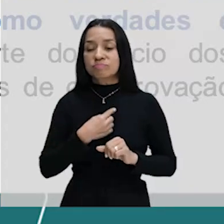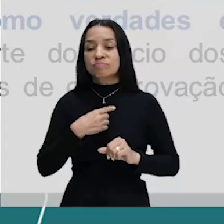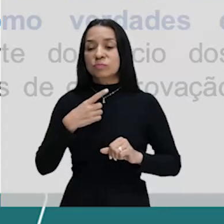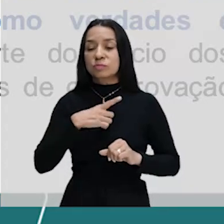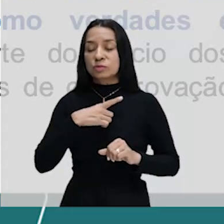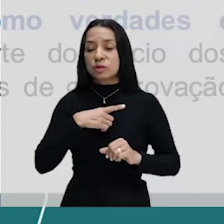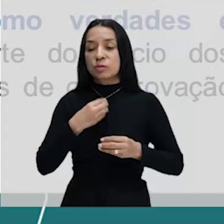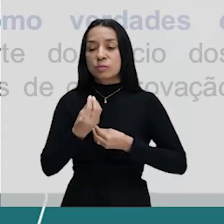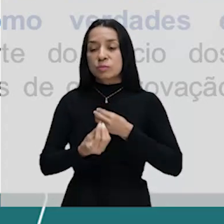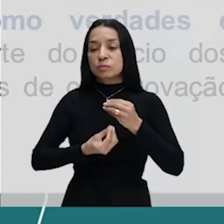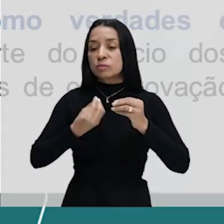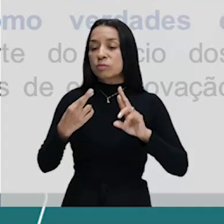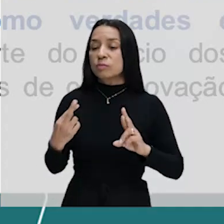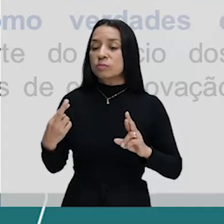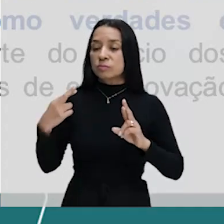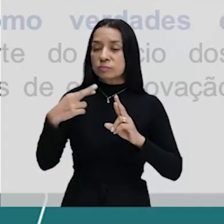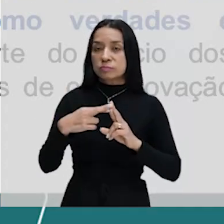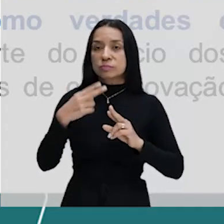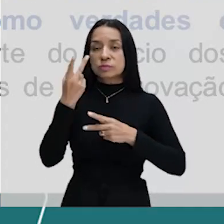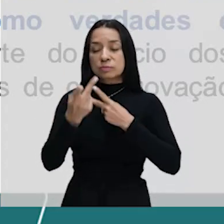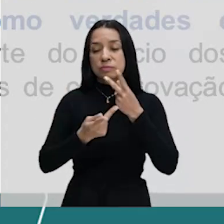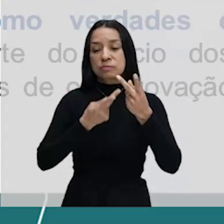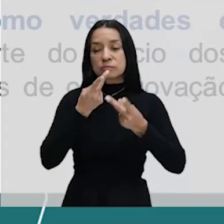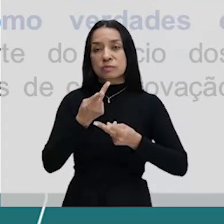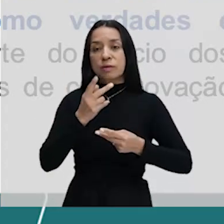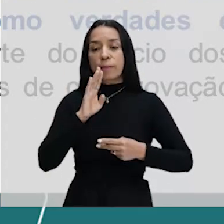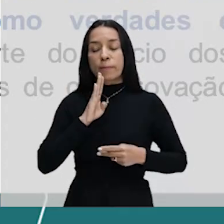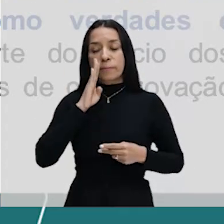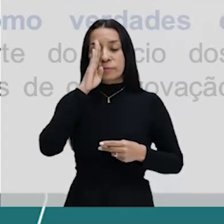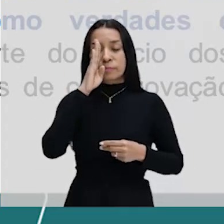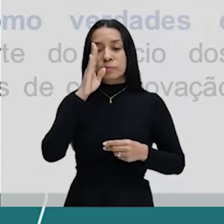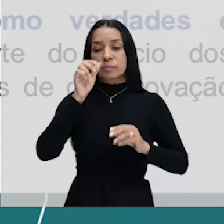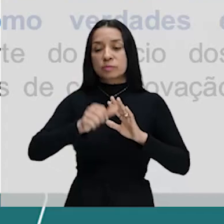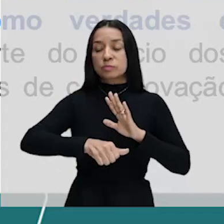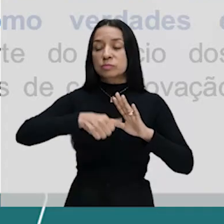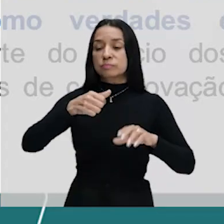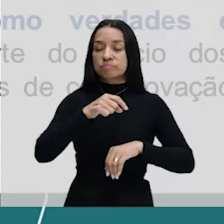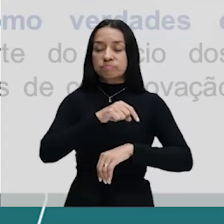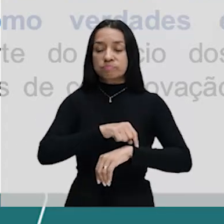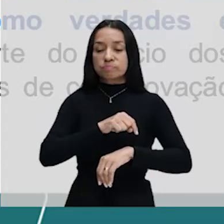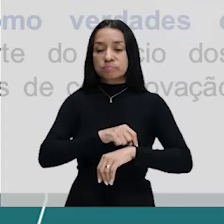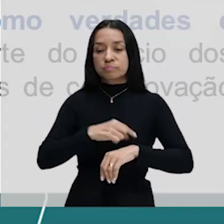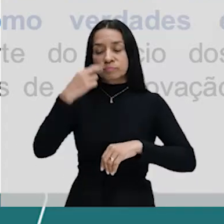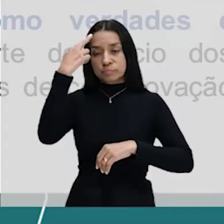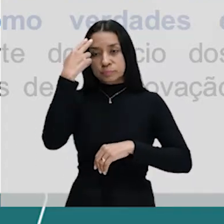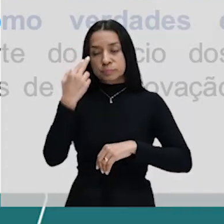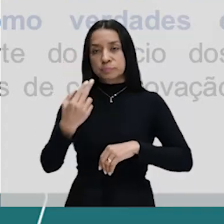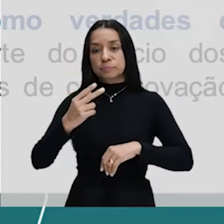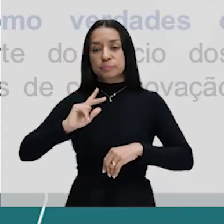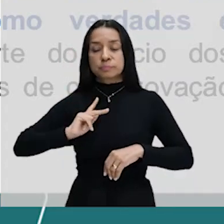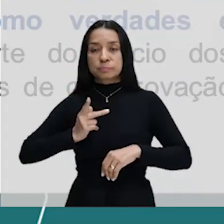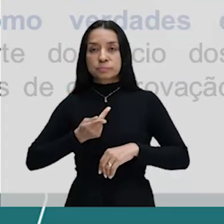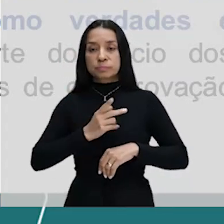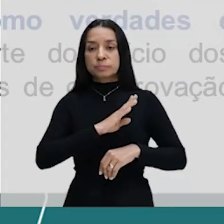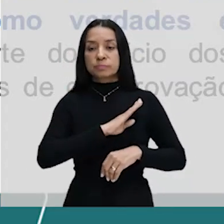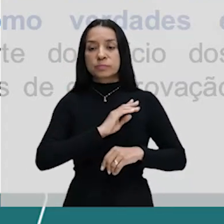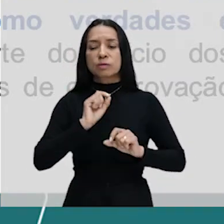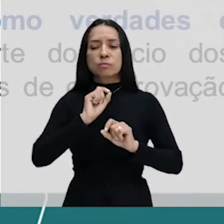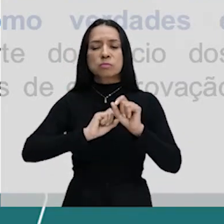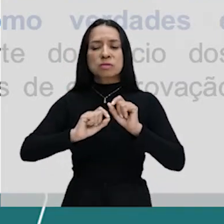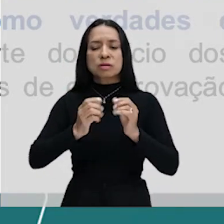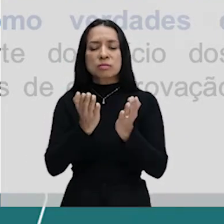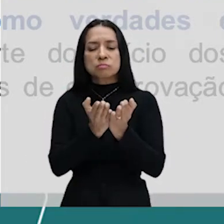referência para falar, principalmente nos primeiros momentos da história dos hebreus, é a